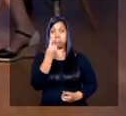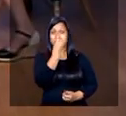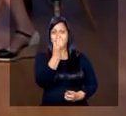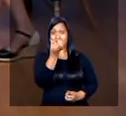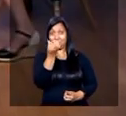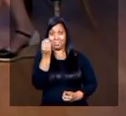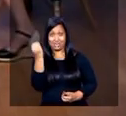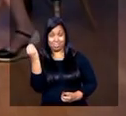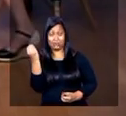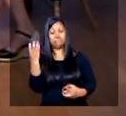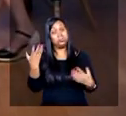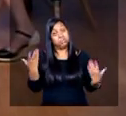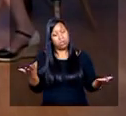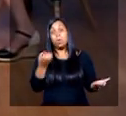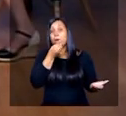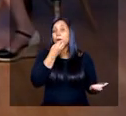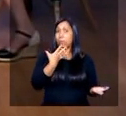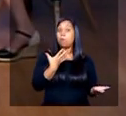Né? Então,